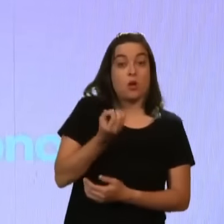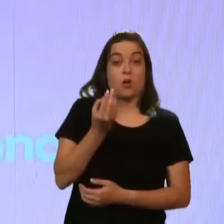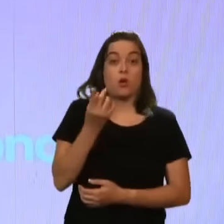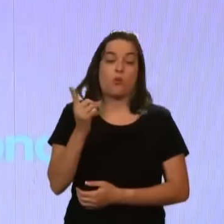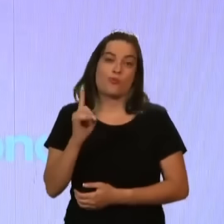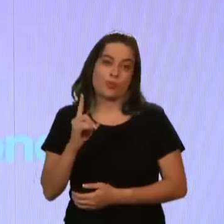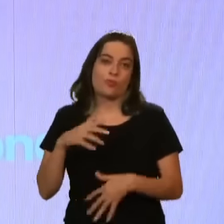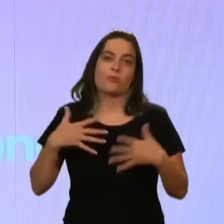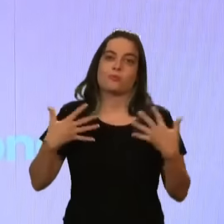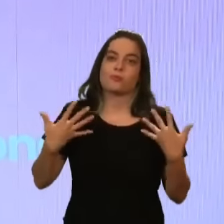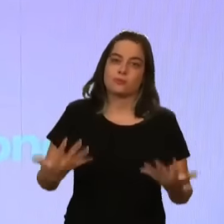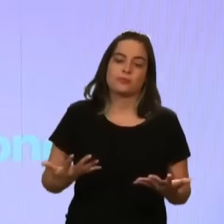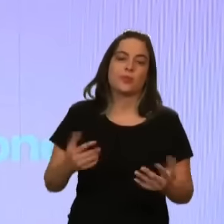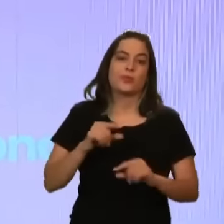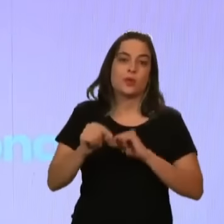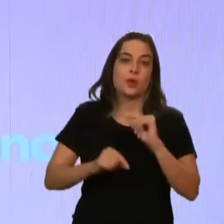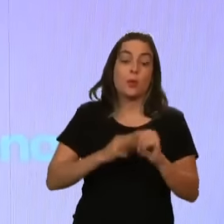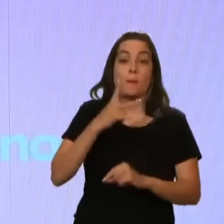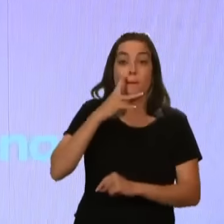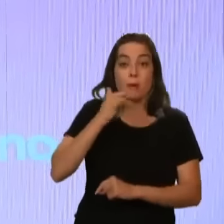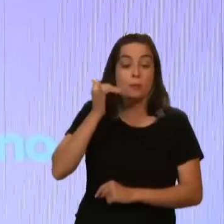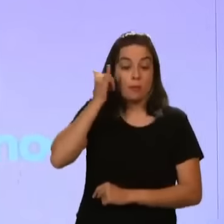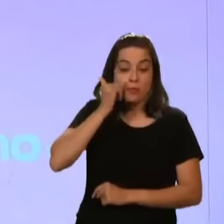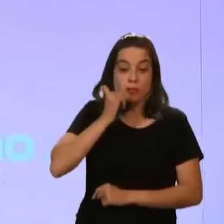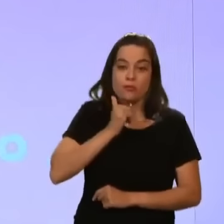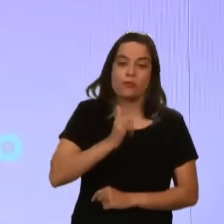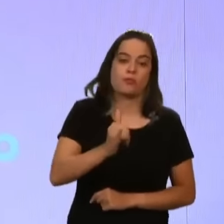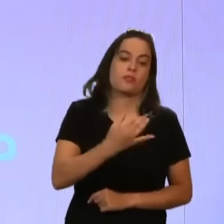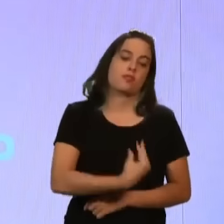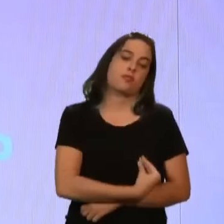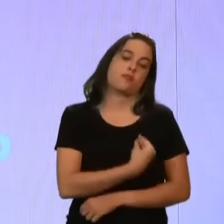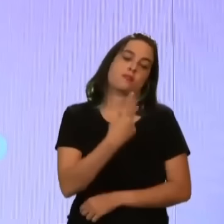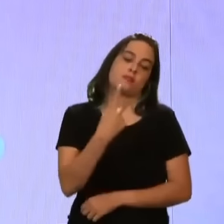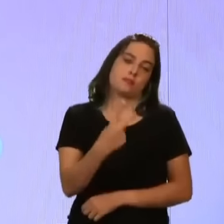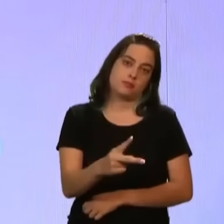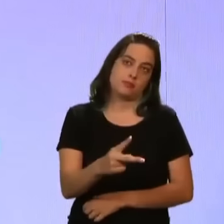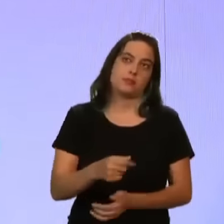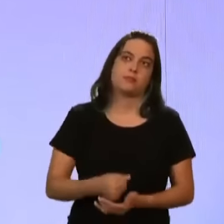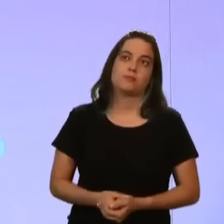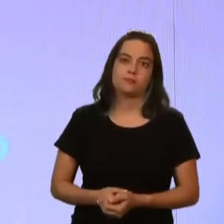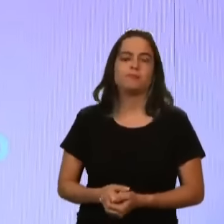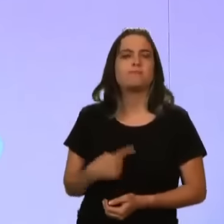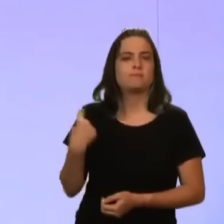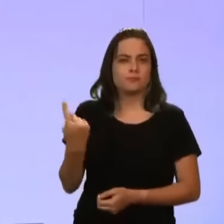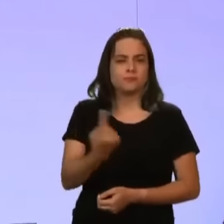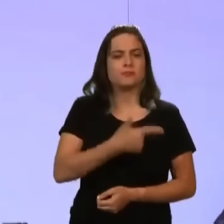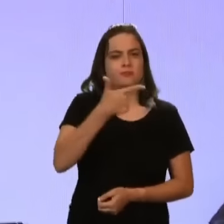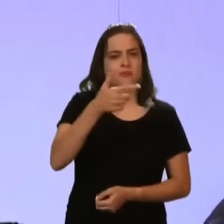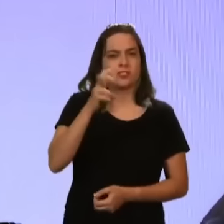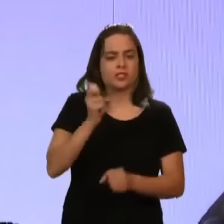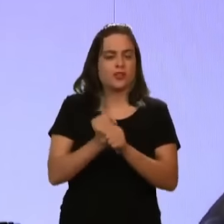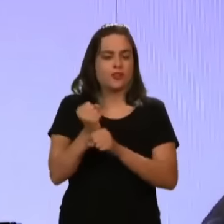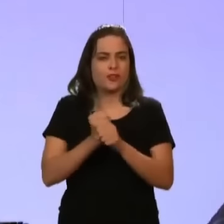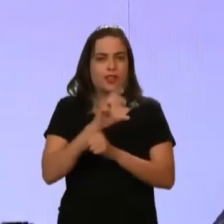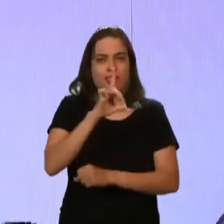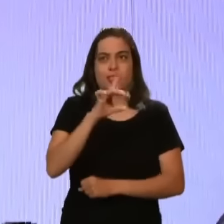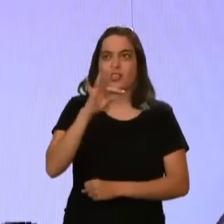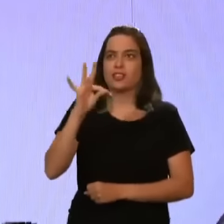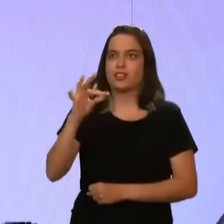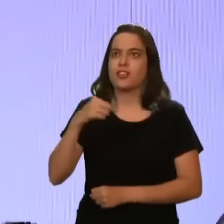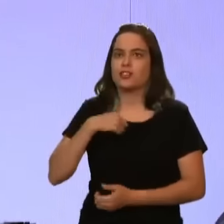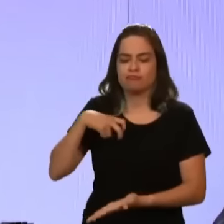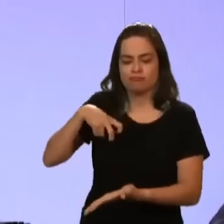tornar o que o pai profetizou sobre o destino dela. Na nossa comemoração de 25 anos diante do trono, eu até me abaixei